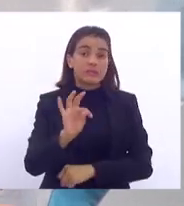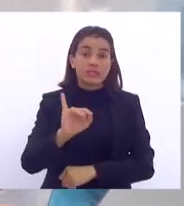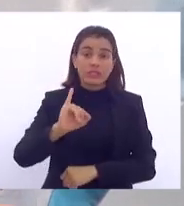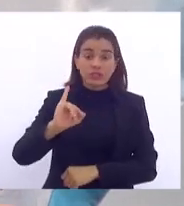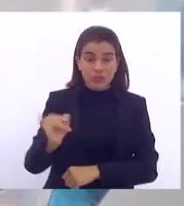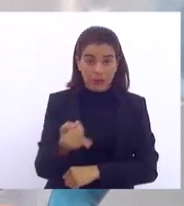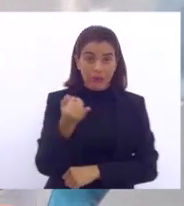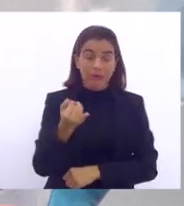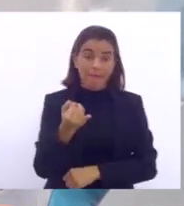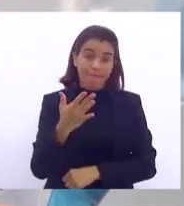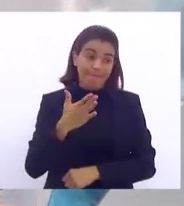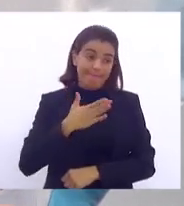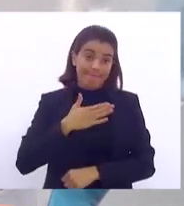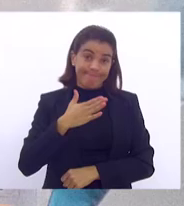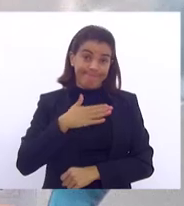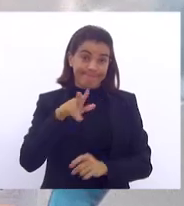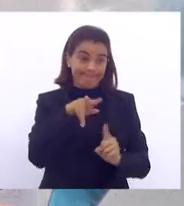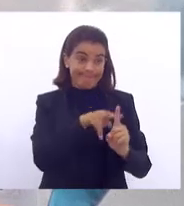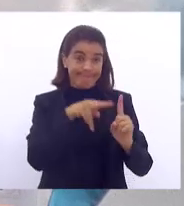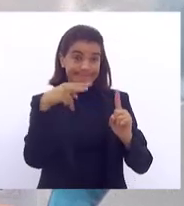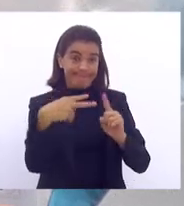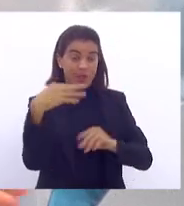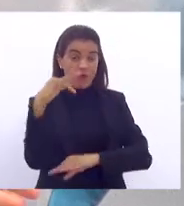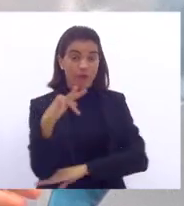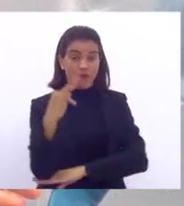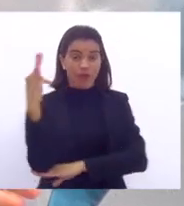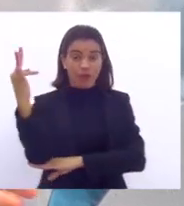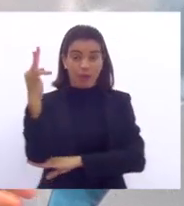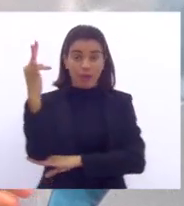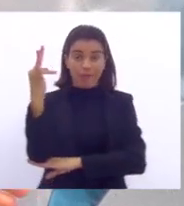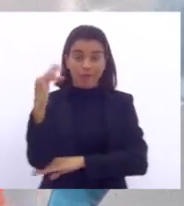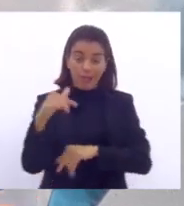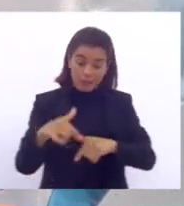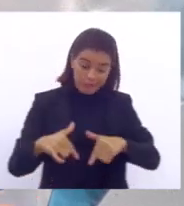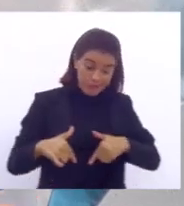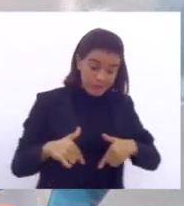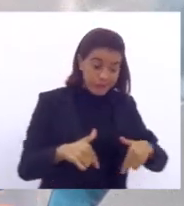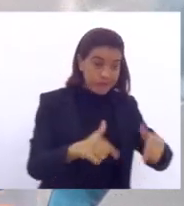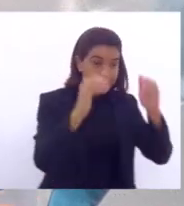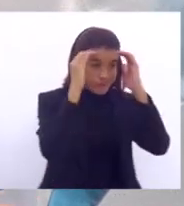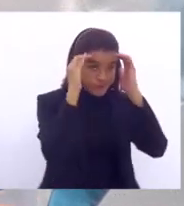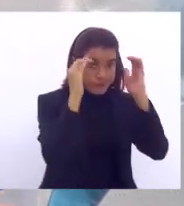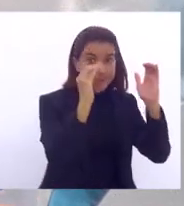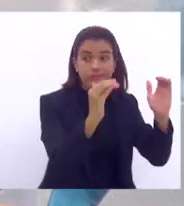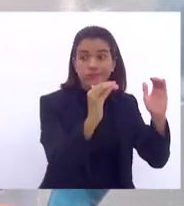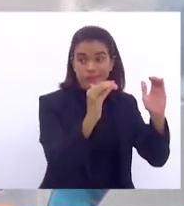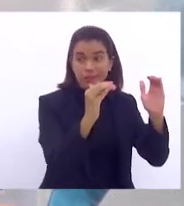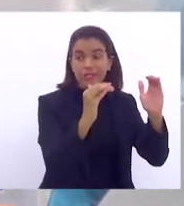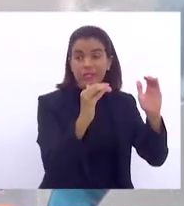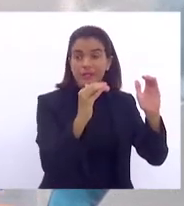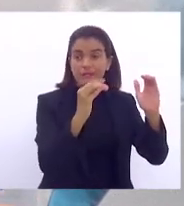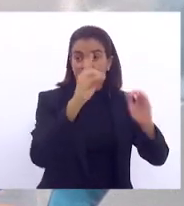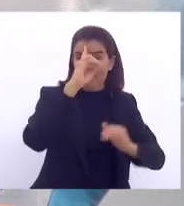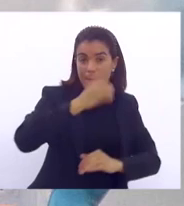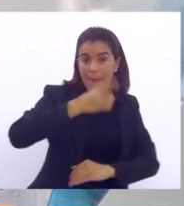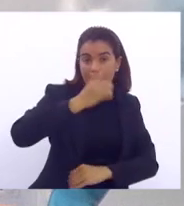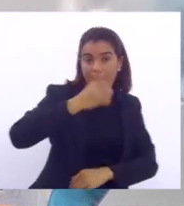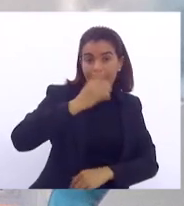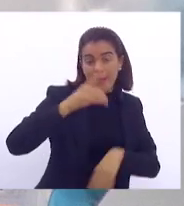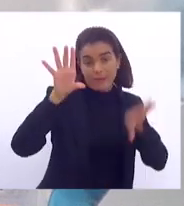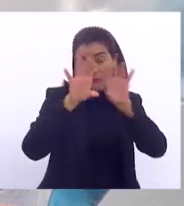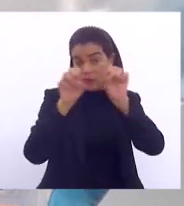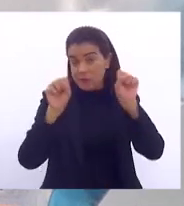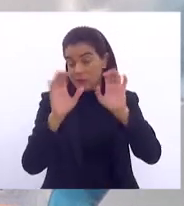nós ponto de vista executar conforme As definições do Supremo Tribunal